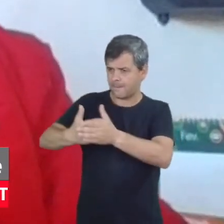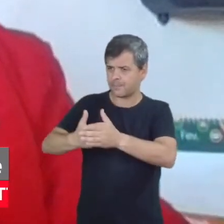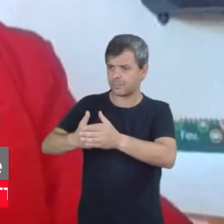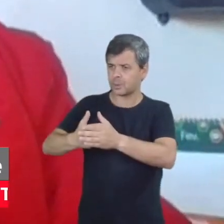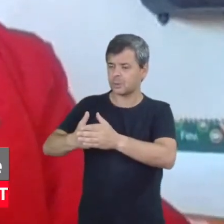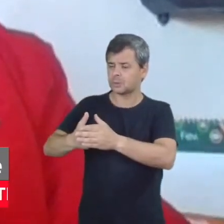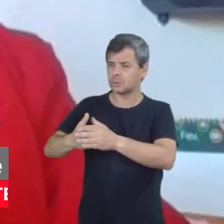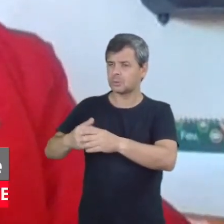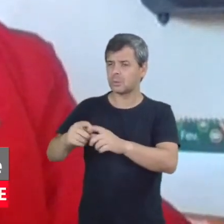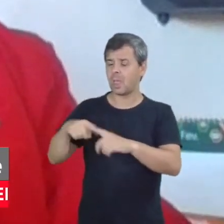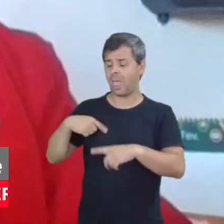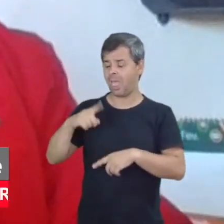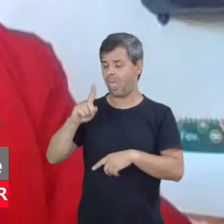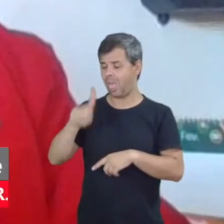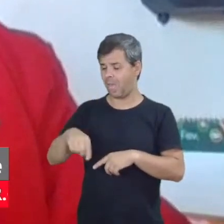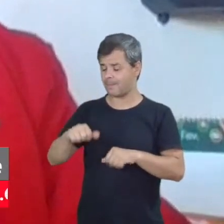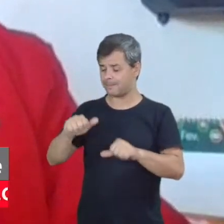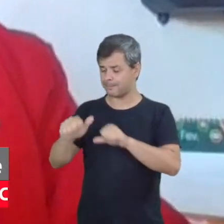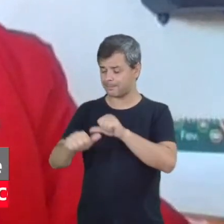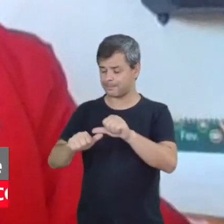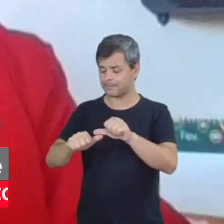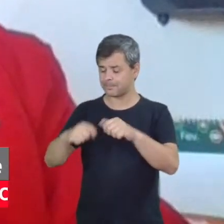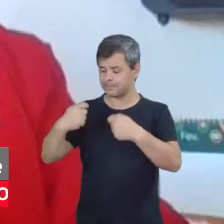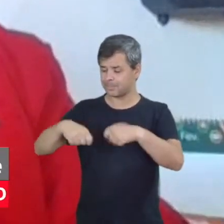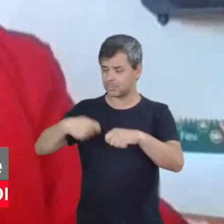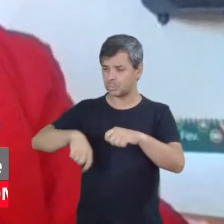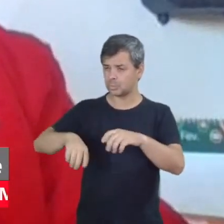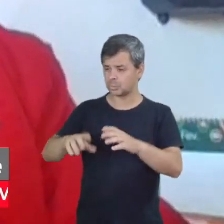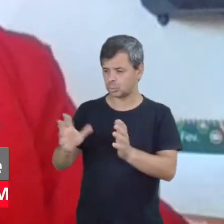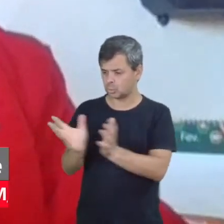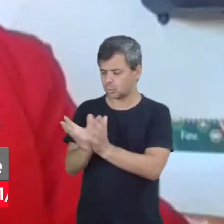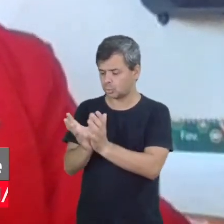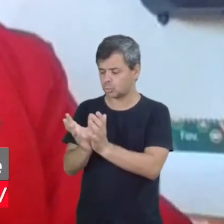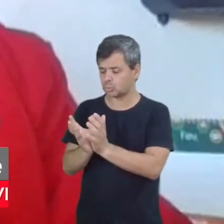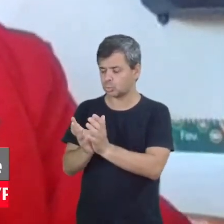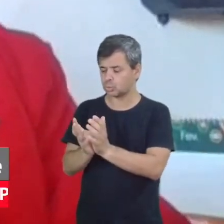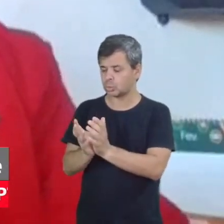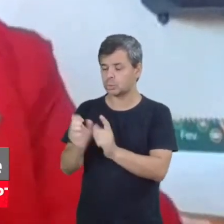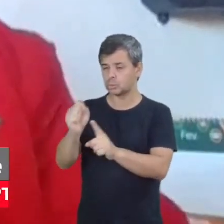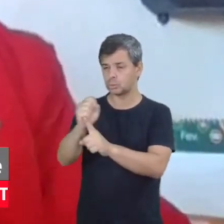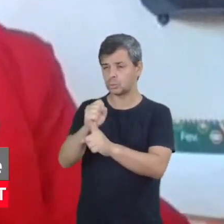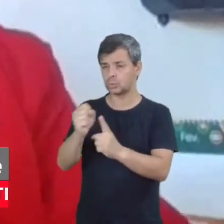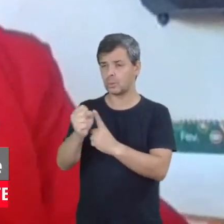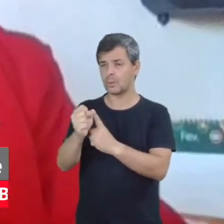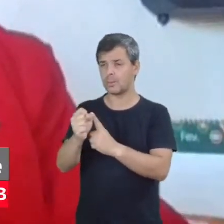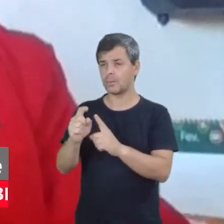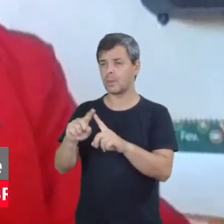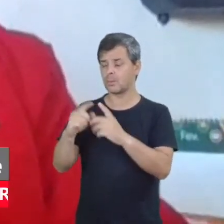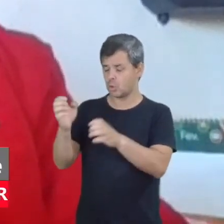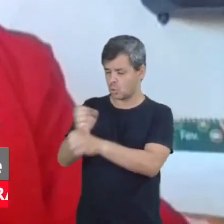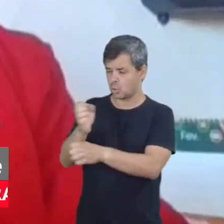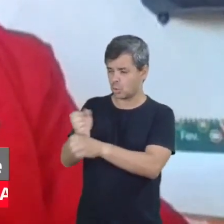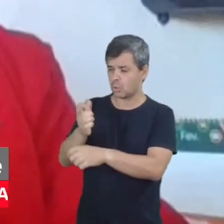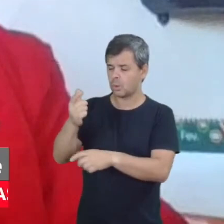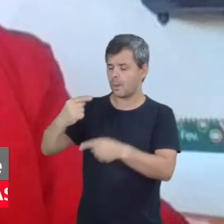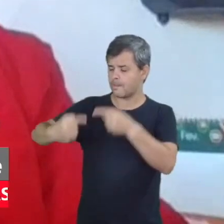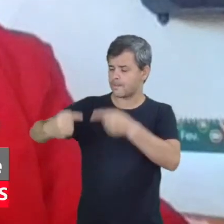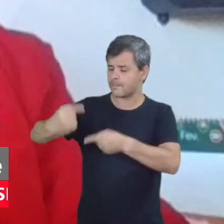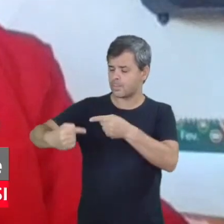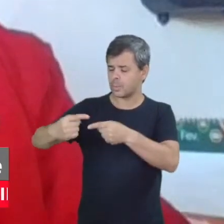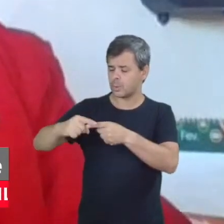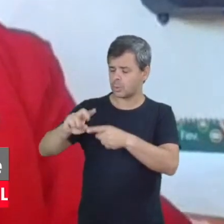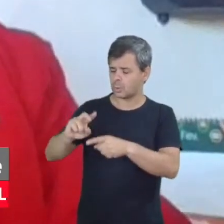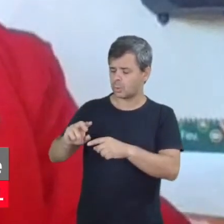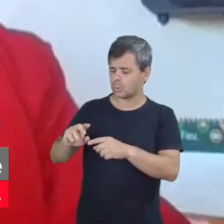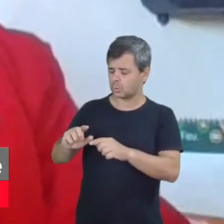de barbárie, é necessário uma tomada de consciência do conjunto da sociedade e, sobretudo, de construção de políticas públicas que